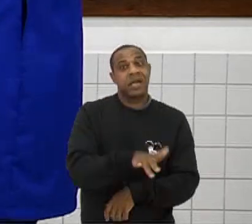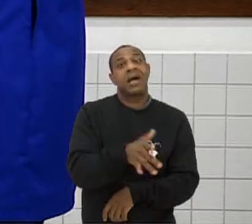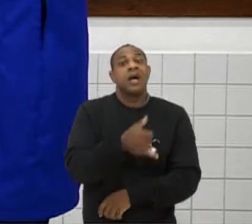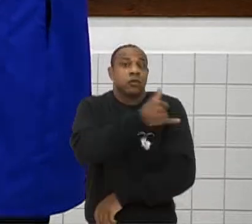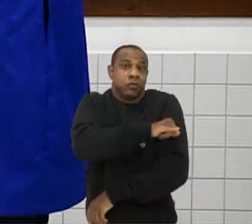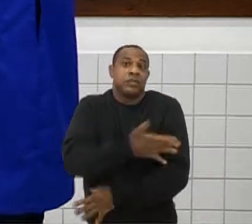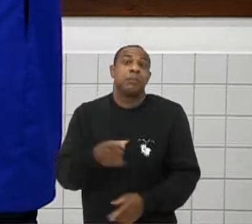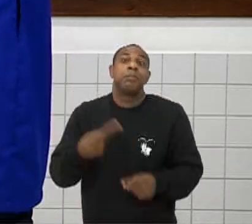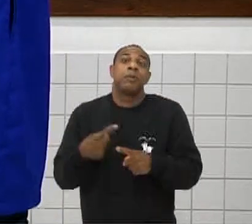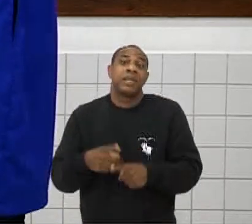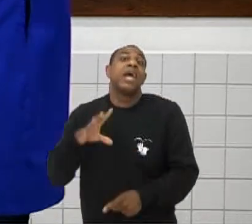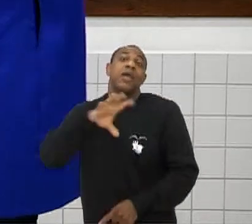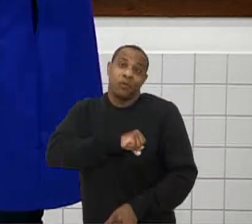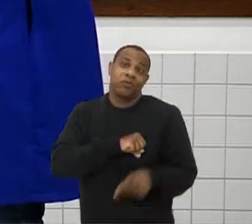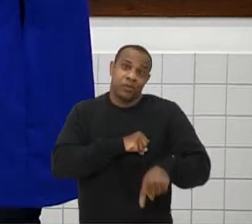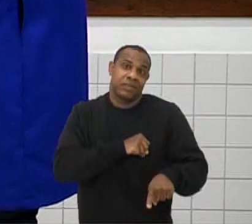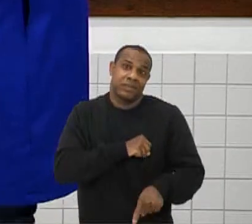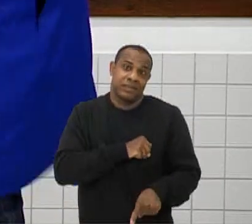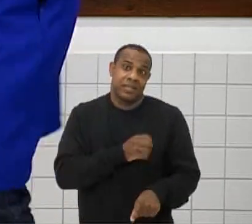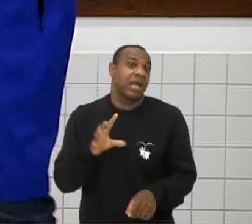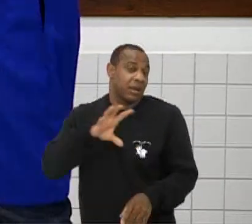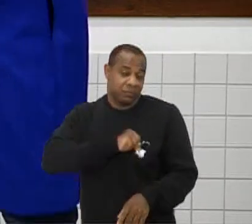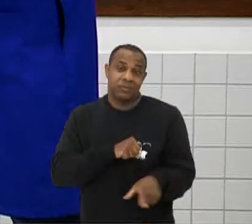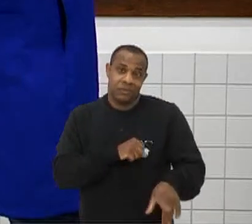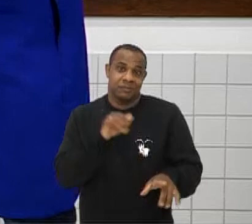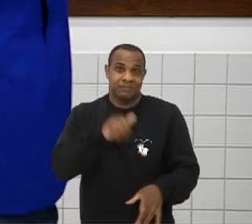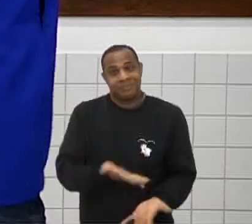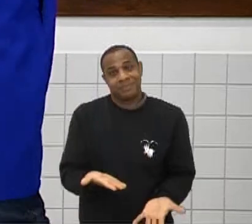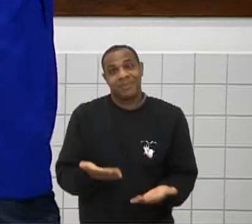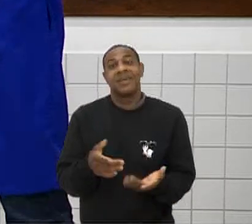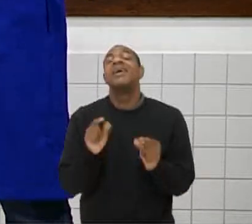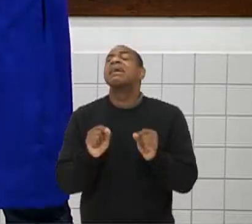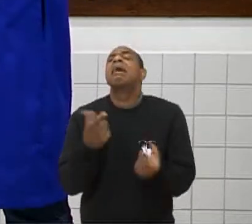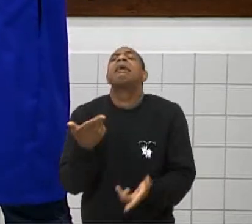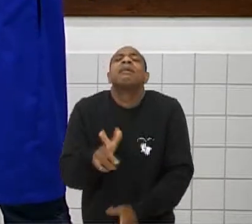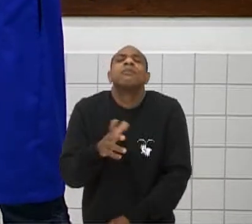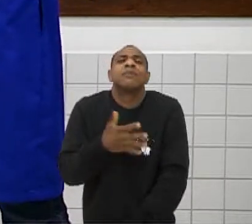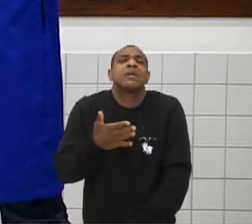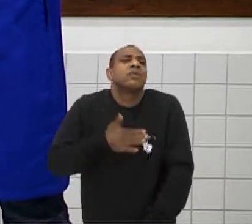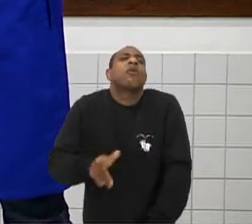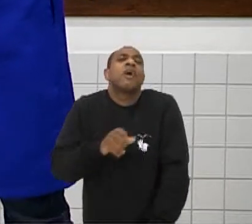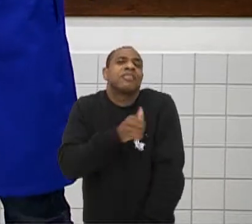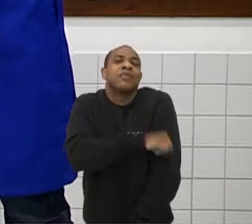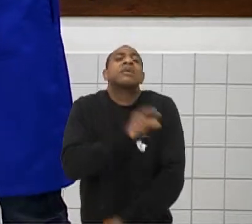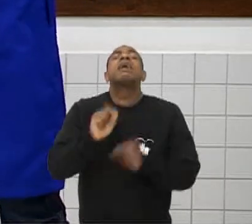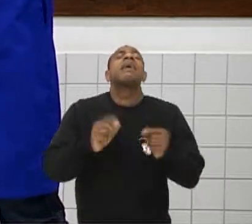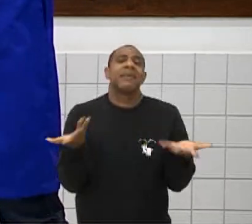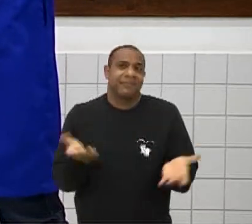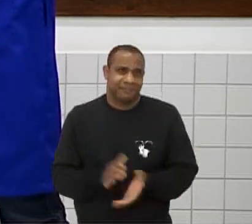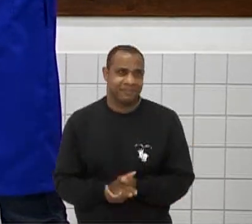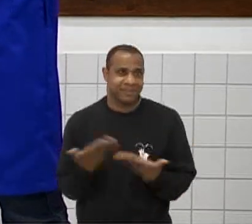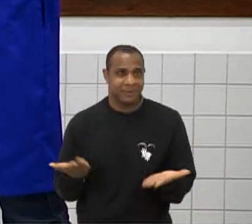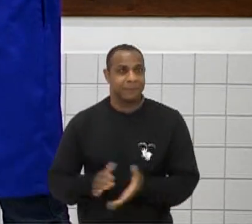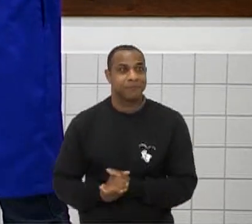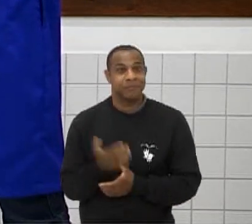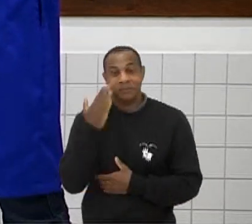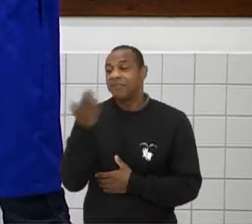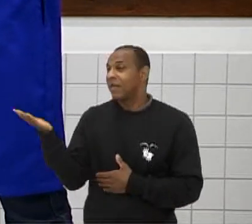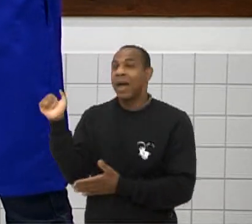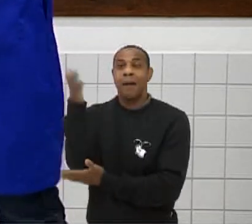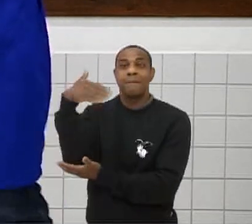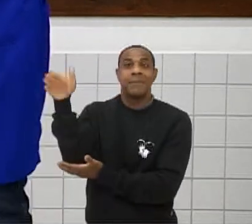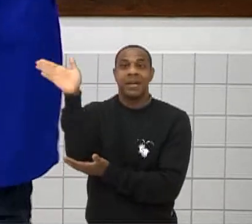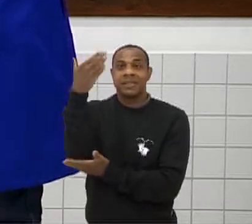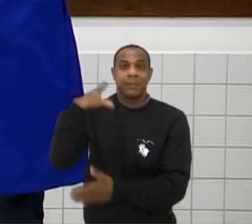gostou daqui. Ele adorou aqui essa região. Quem não gosta do Rio de Janeiro? E aí, fala você da bandeira aí de Portugal. Ó,